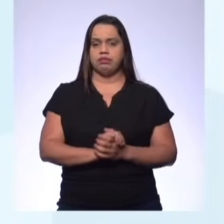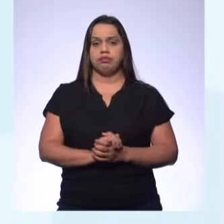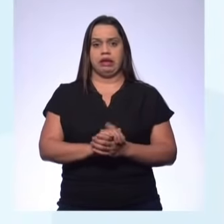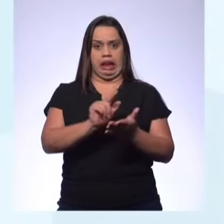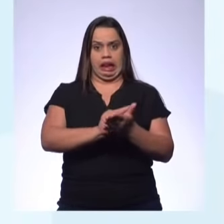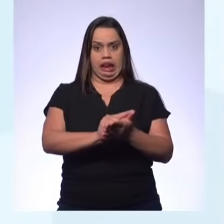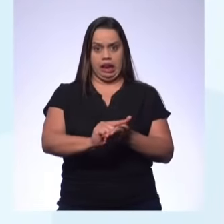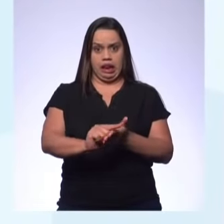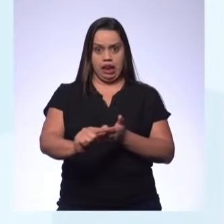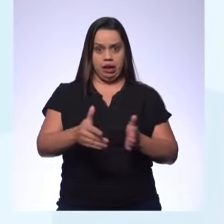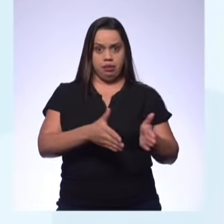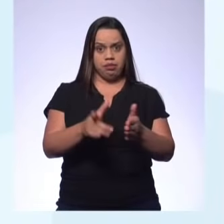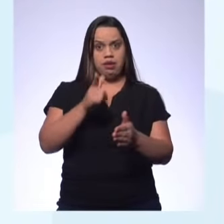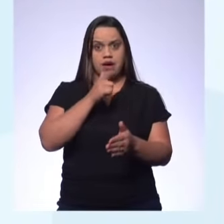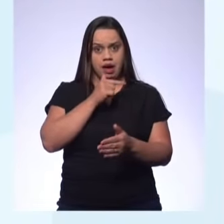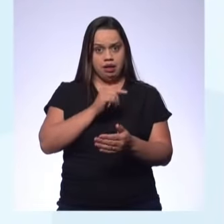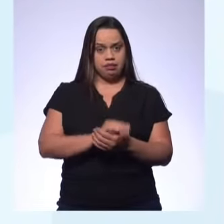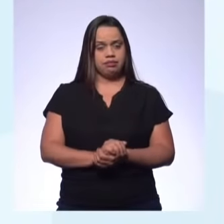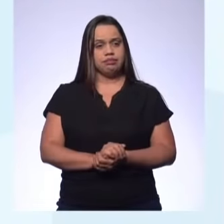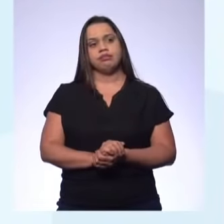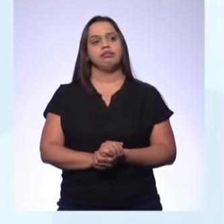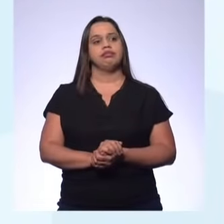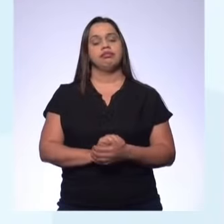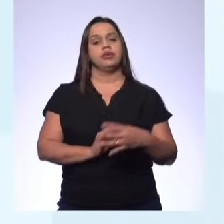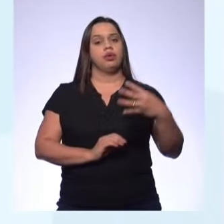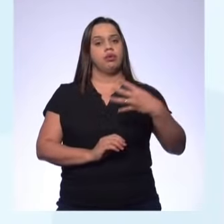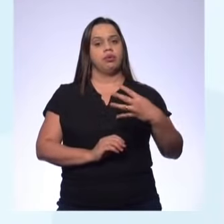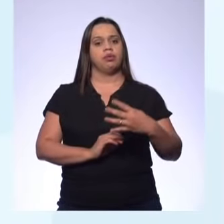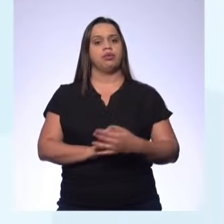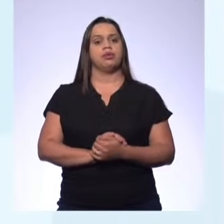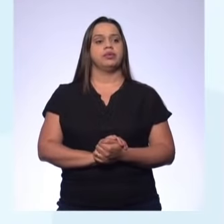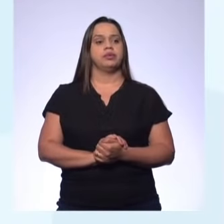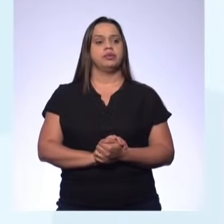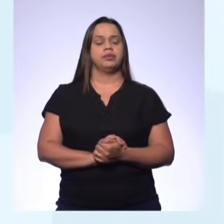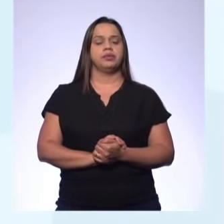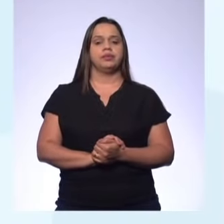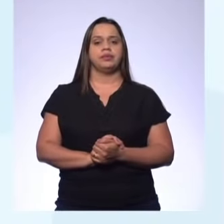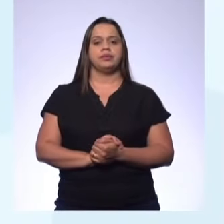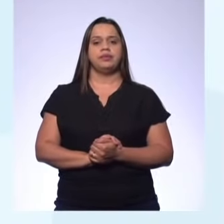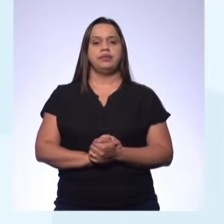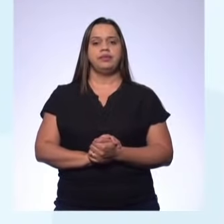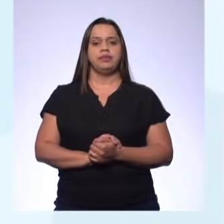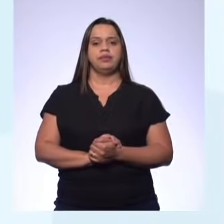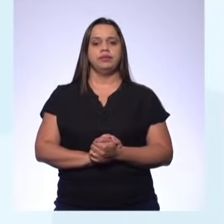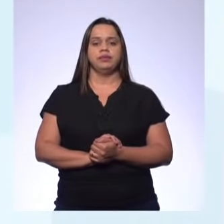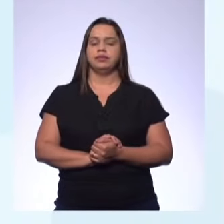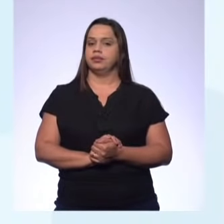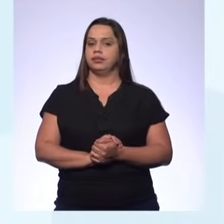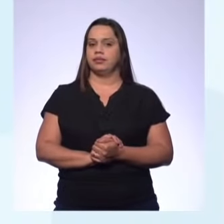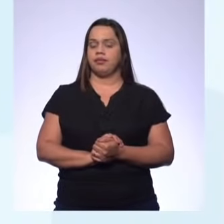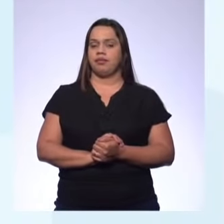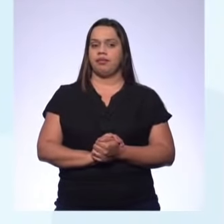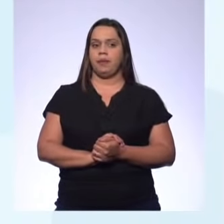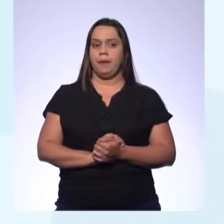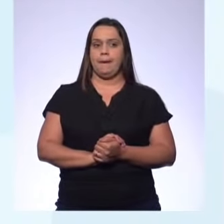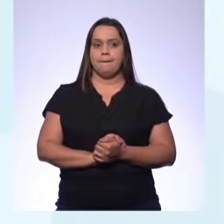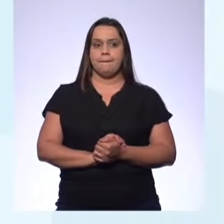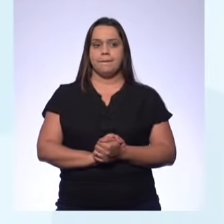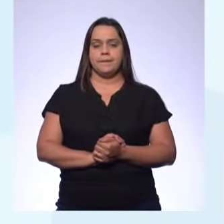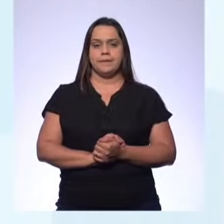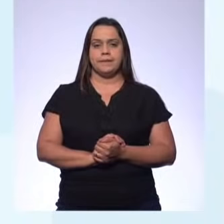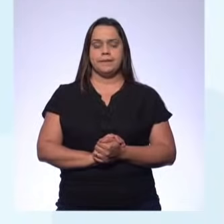limpos, elas são limpas? 4. Do you consider your community prepared to face natural disasters? Você considera a